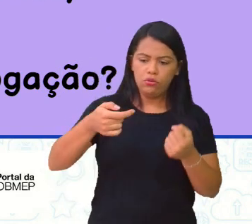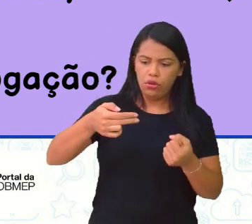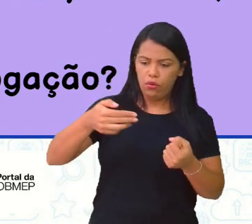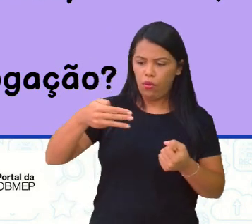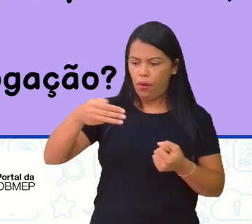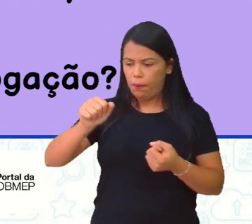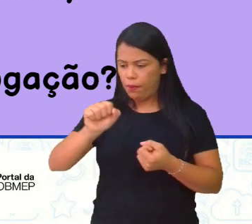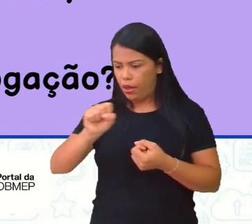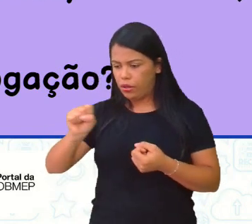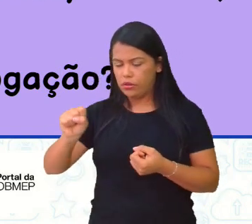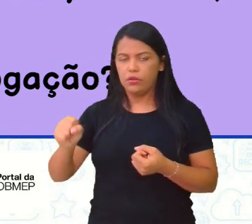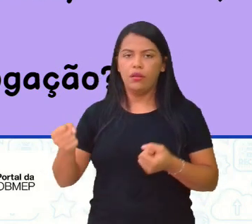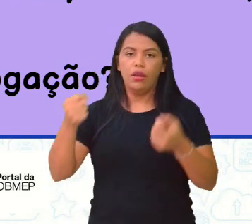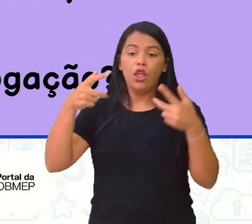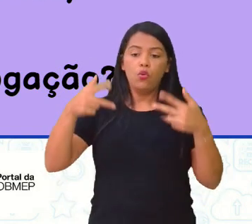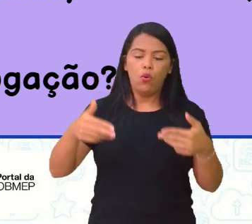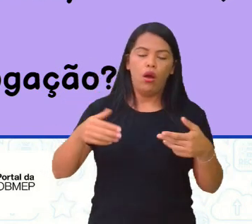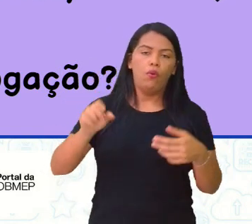iguais.